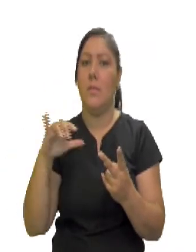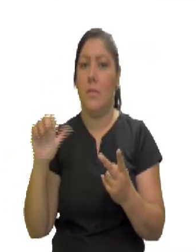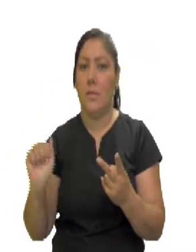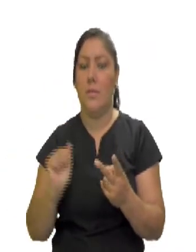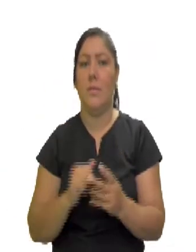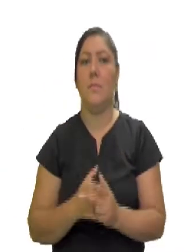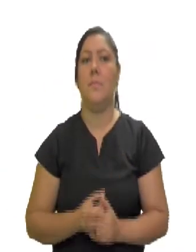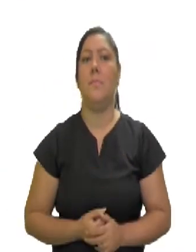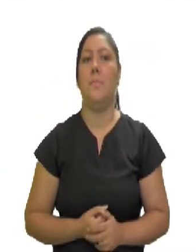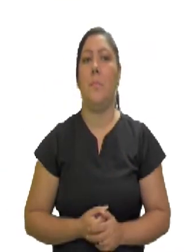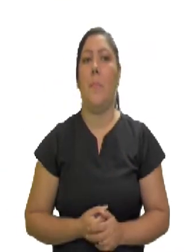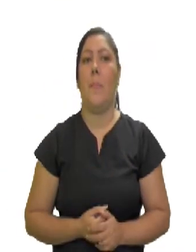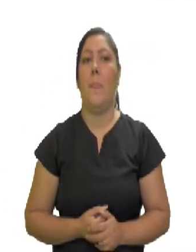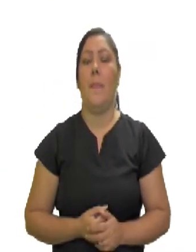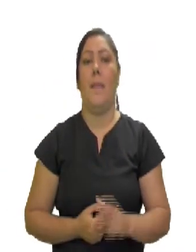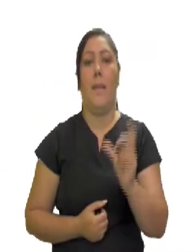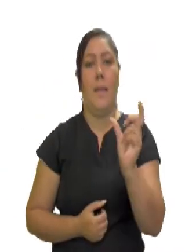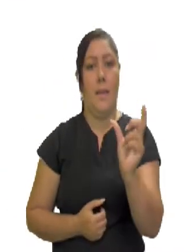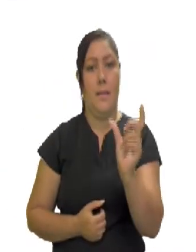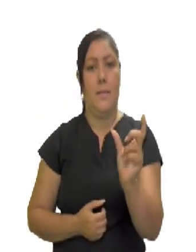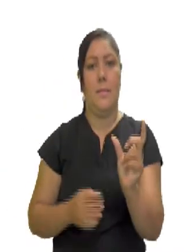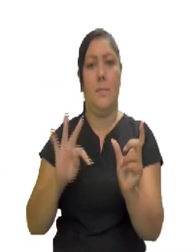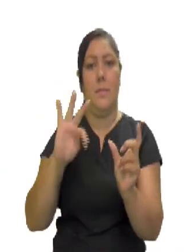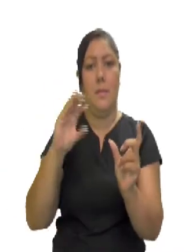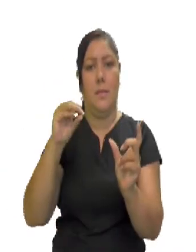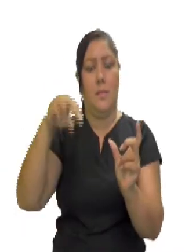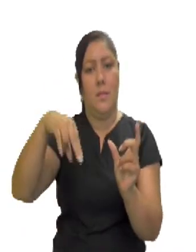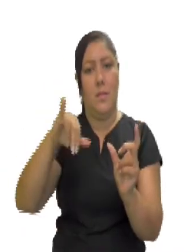Sílaba tônica se classificam em